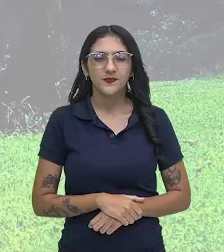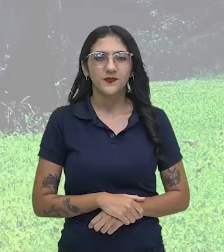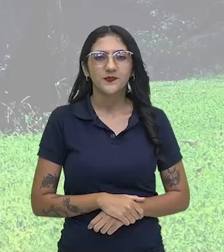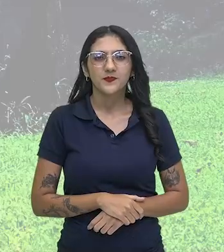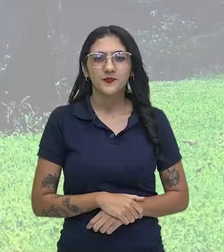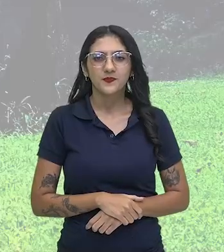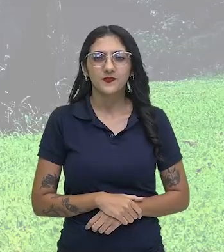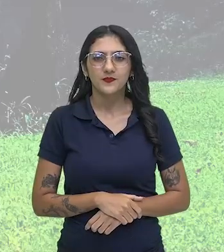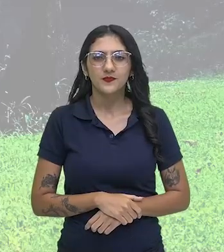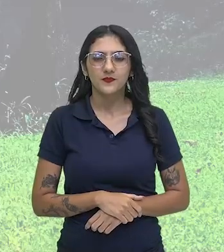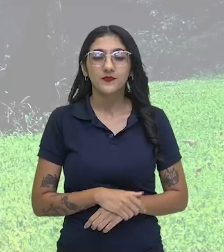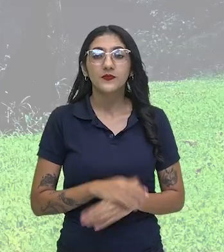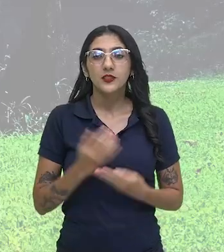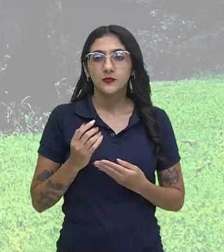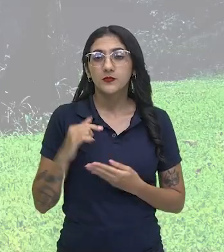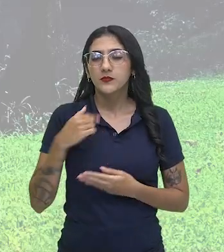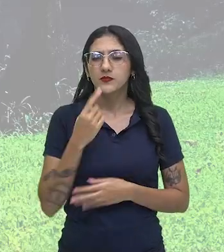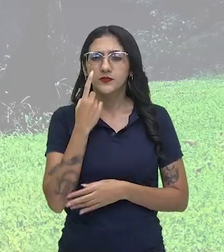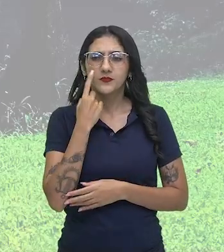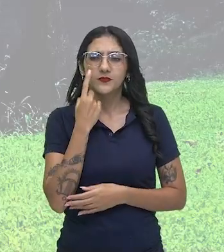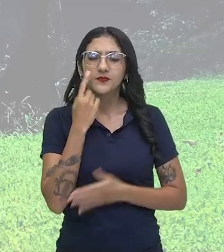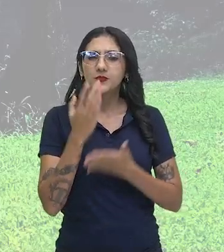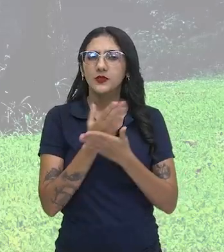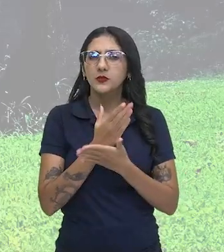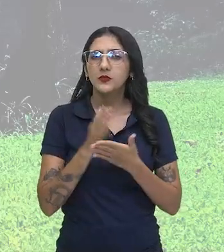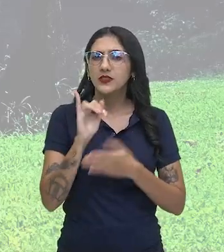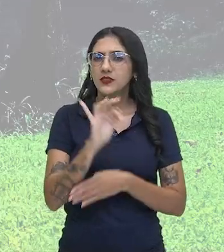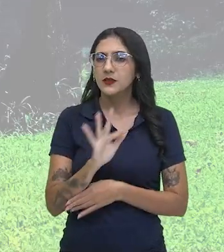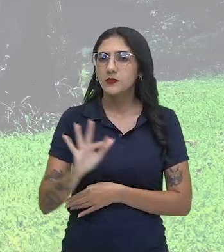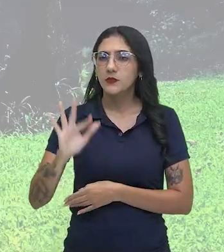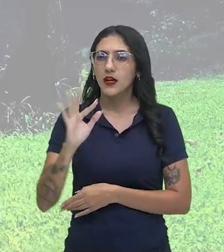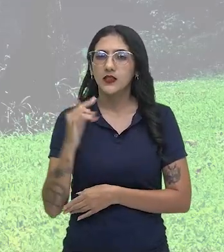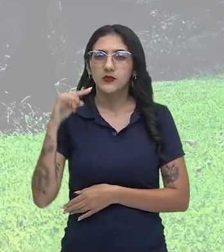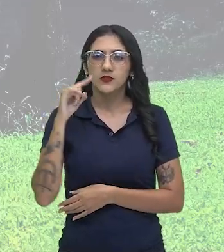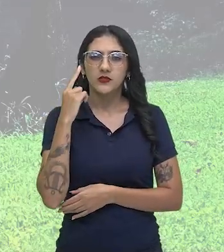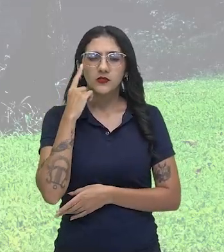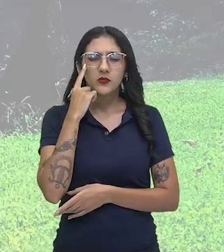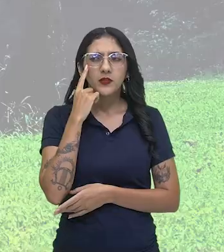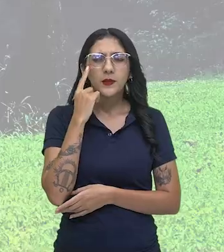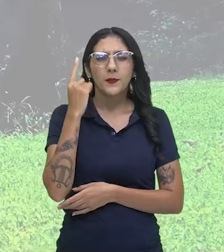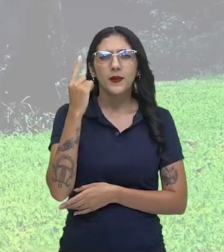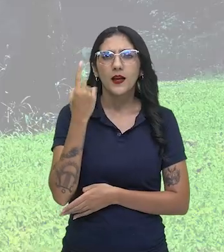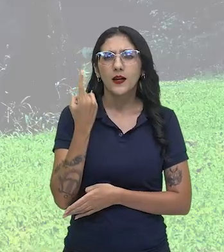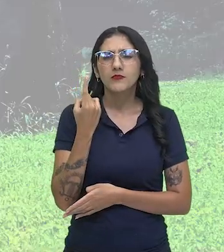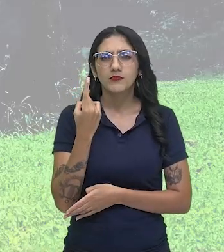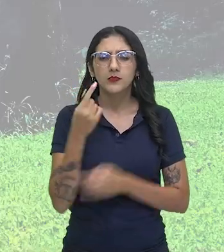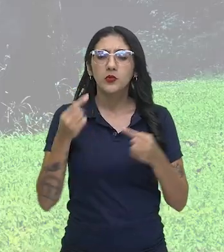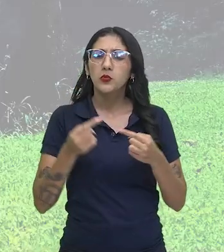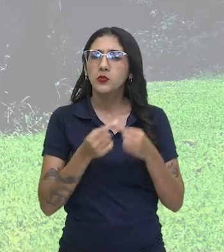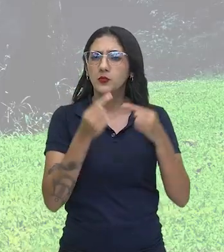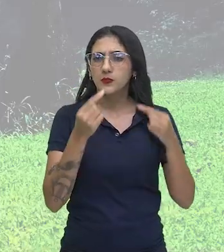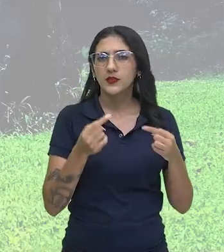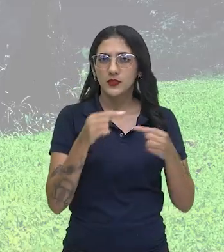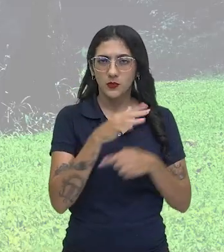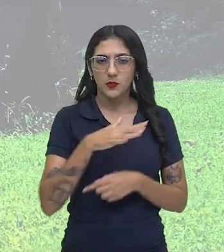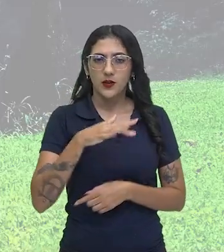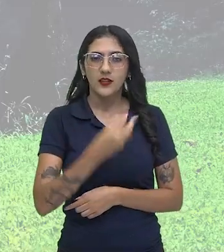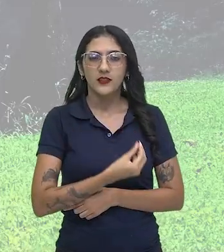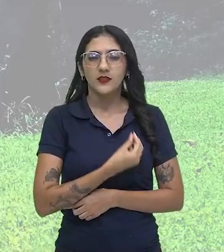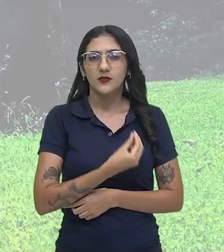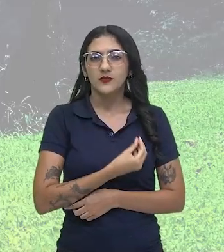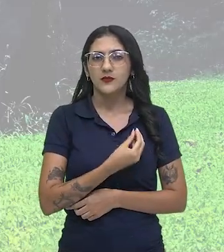nós vamos ver aqui uma sequência de imagens que lembram com certeza para vocês, né, realidades aí, né, da sua região, da